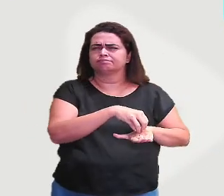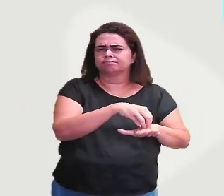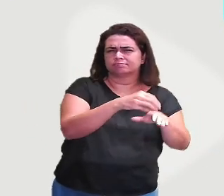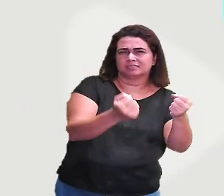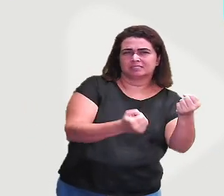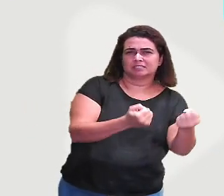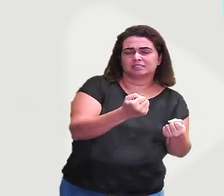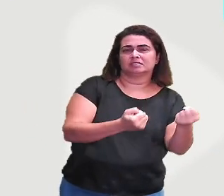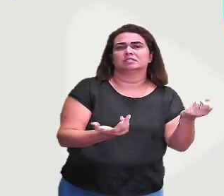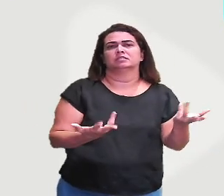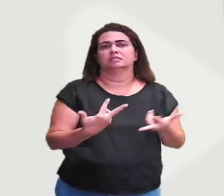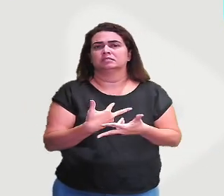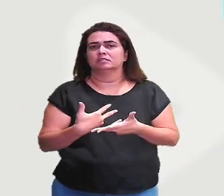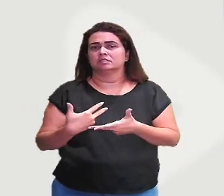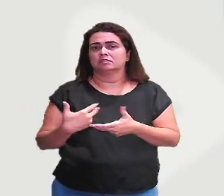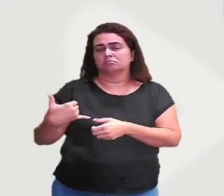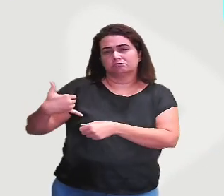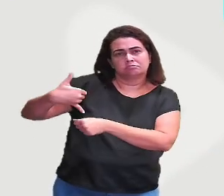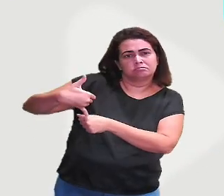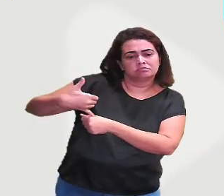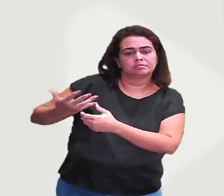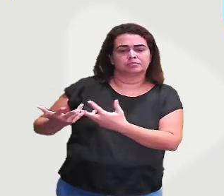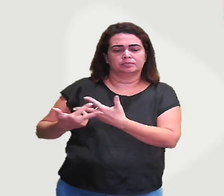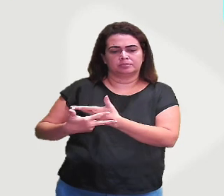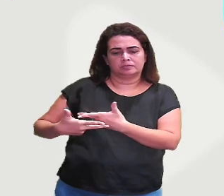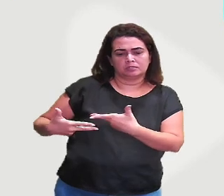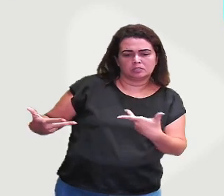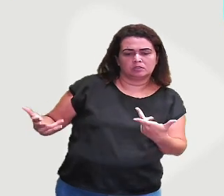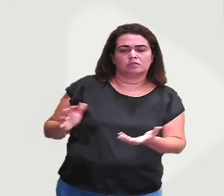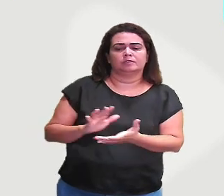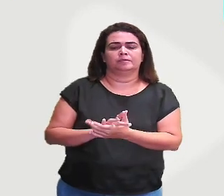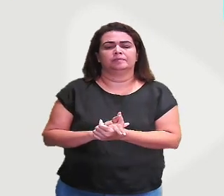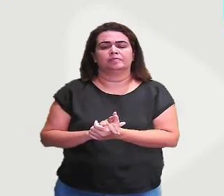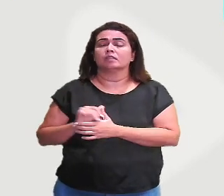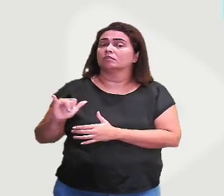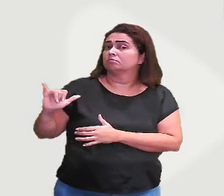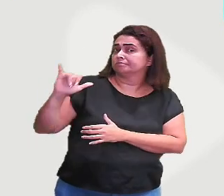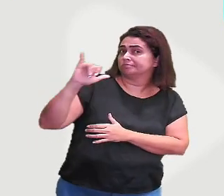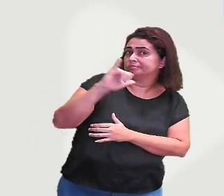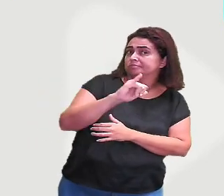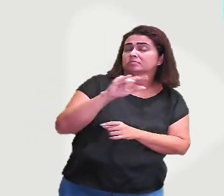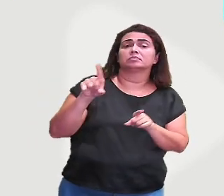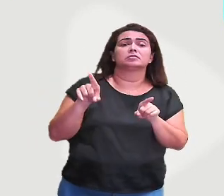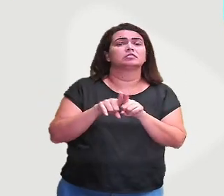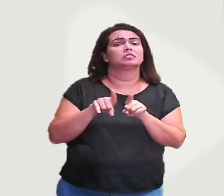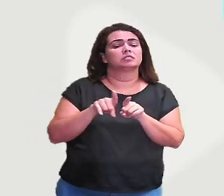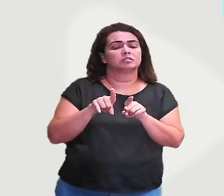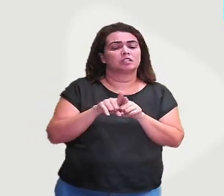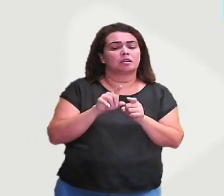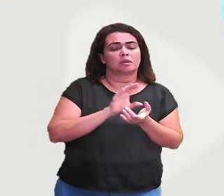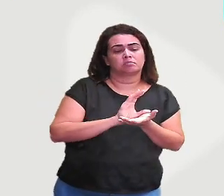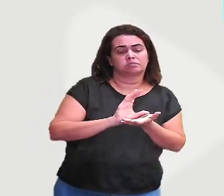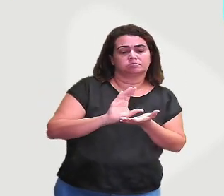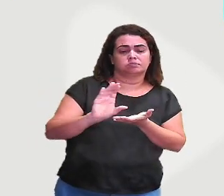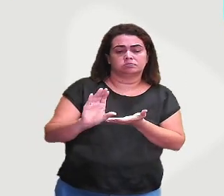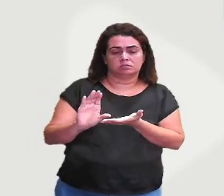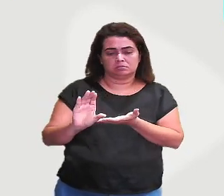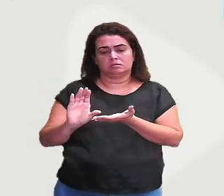nesses países. E a atração de capital externo para investimentos no setor produtivo. Ou seja, eles